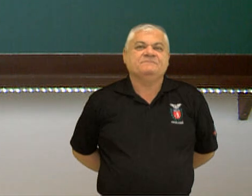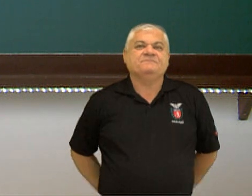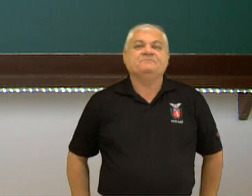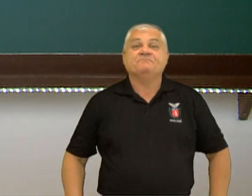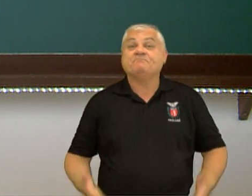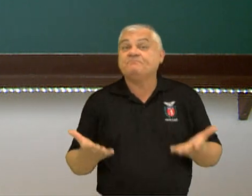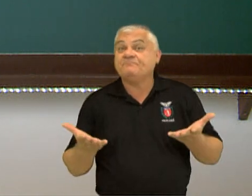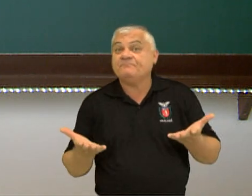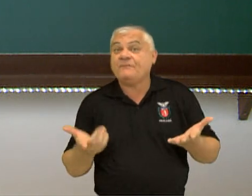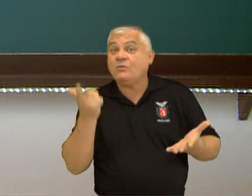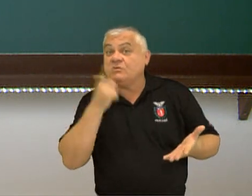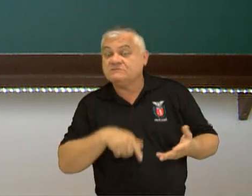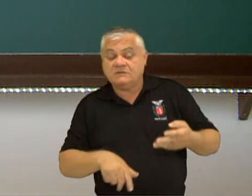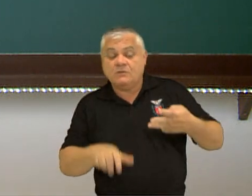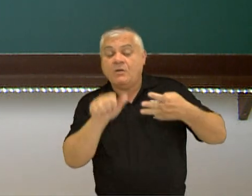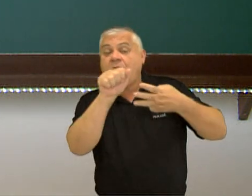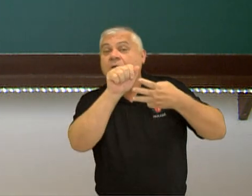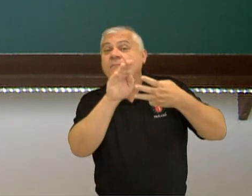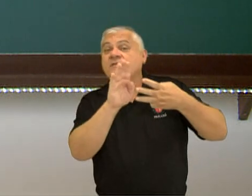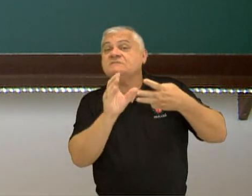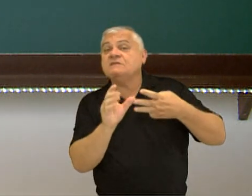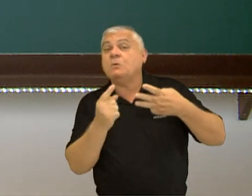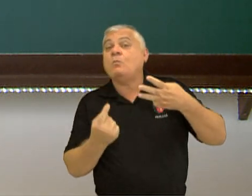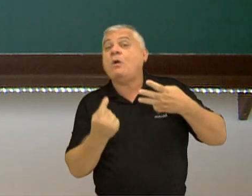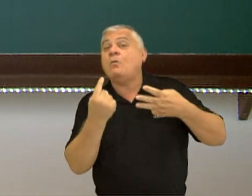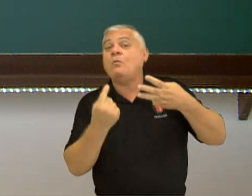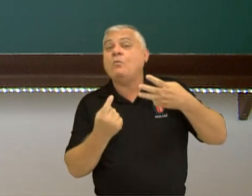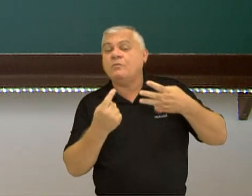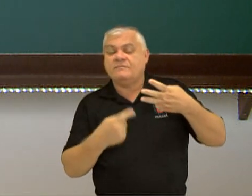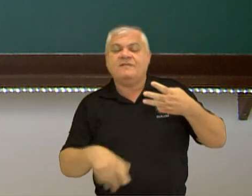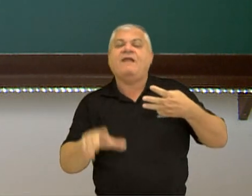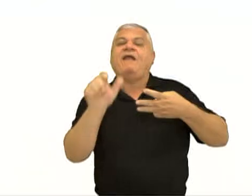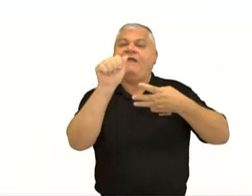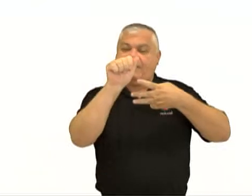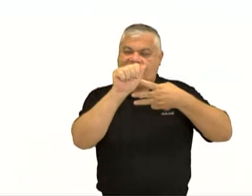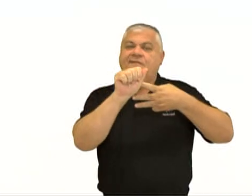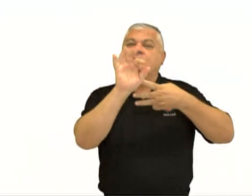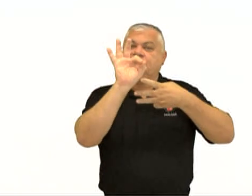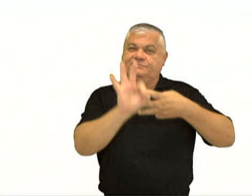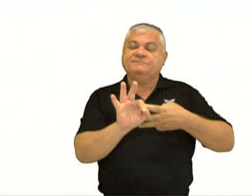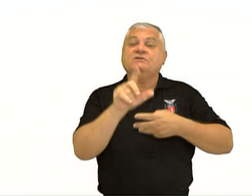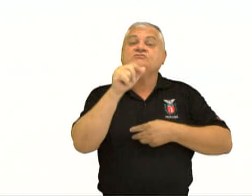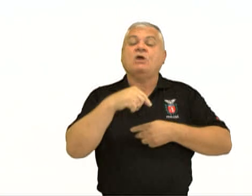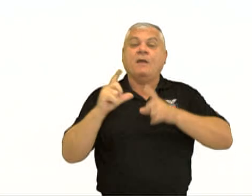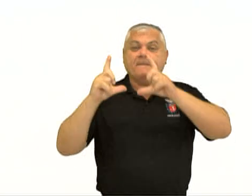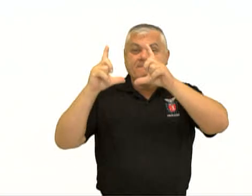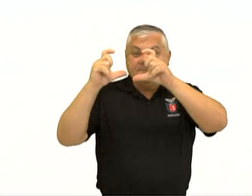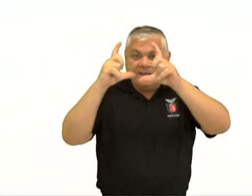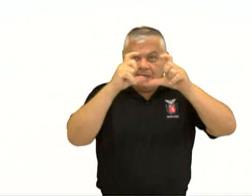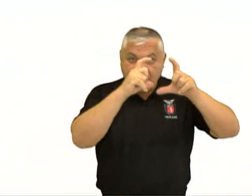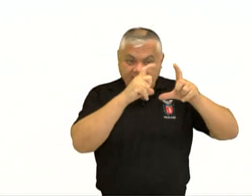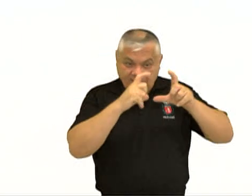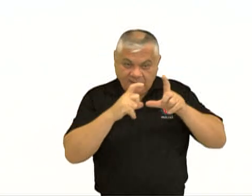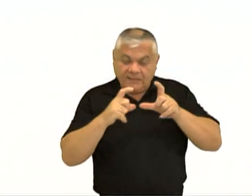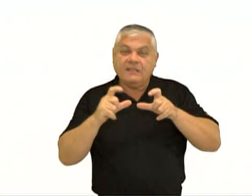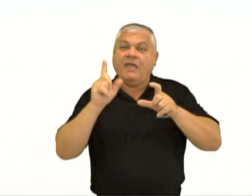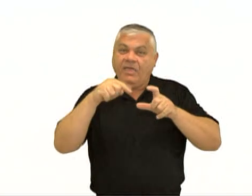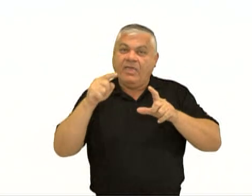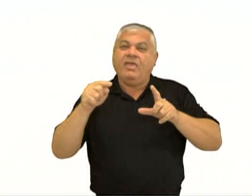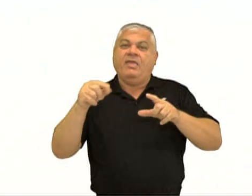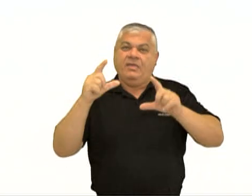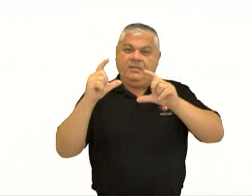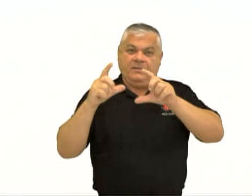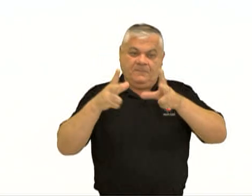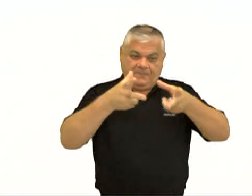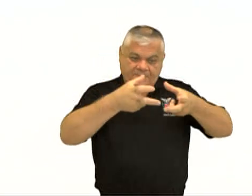Muito bem, A, B ou C? Na tela a resposta para você, ó, letra A. Apenas as máquinas fotográficas são utilizadas no sensoriamento